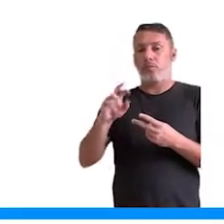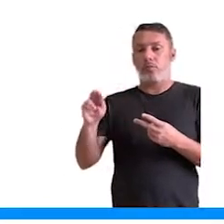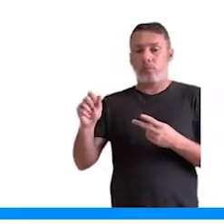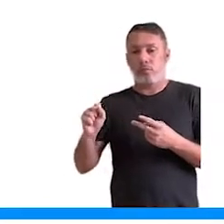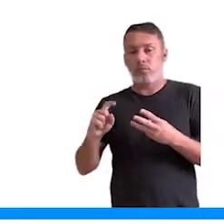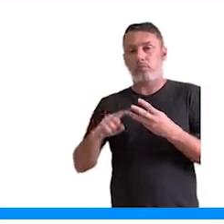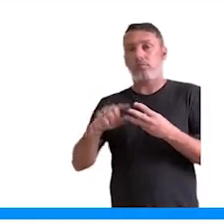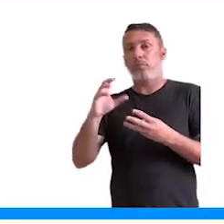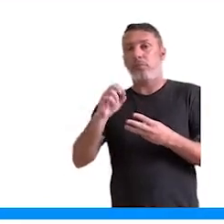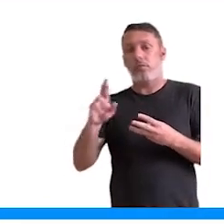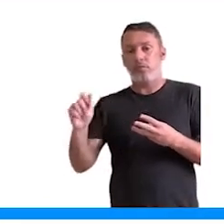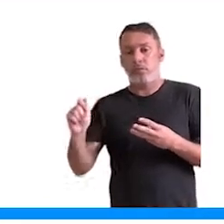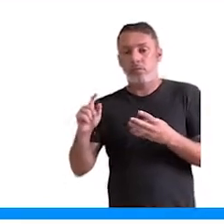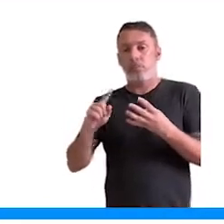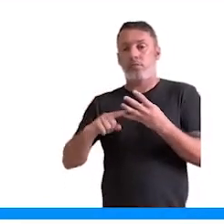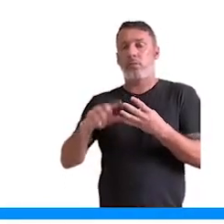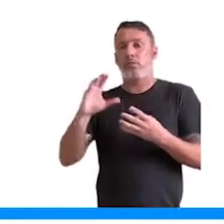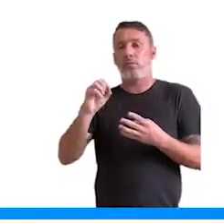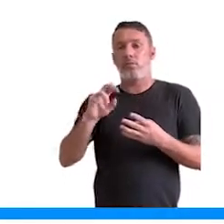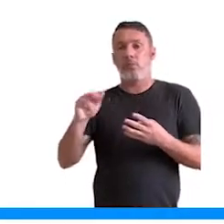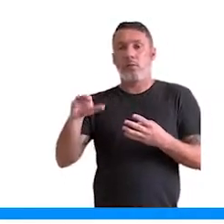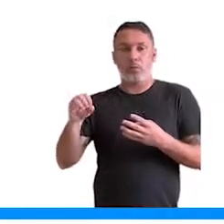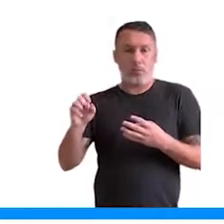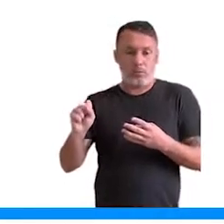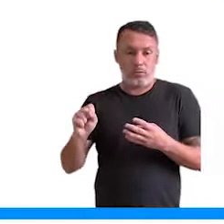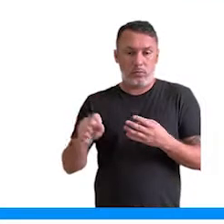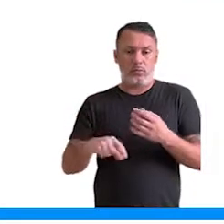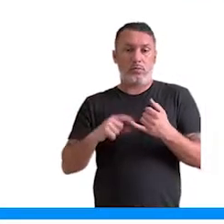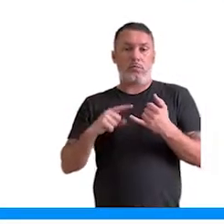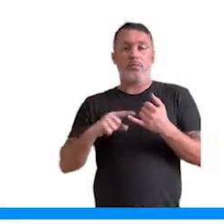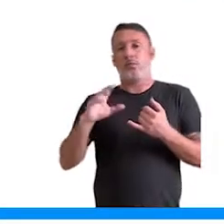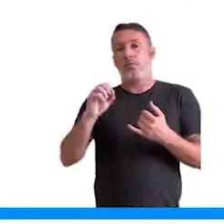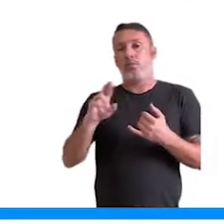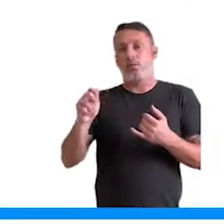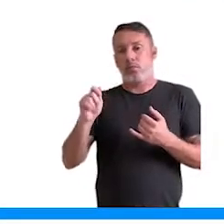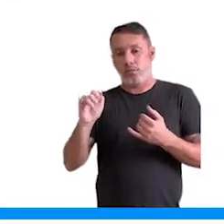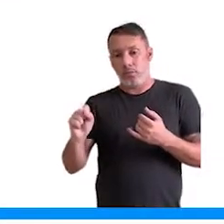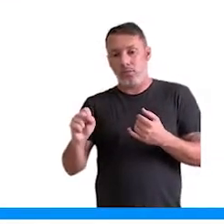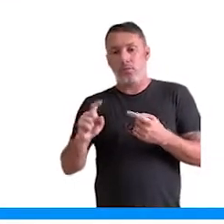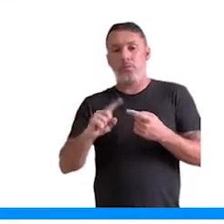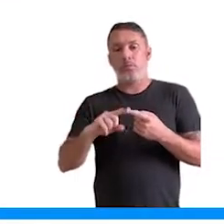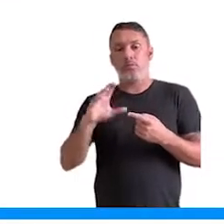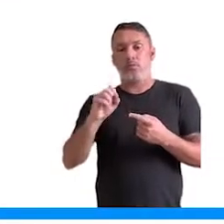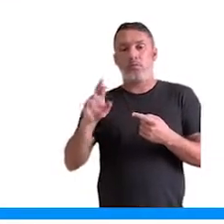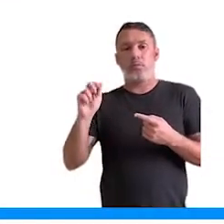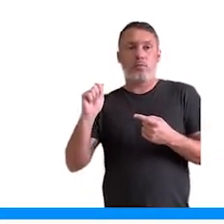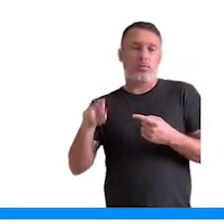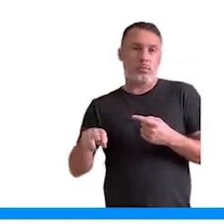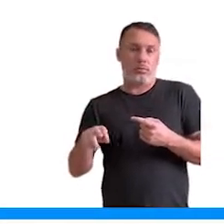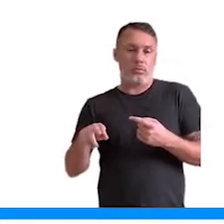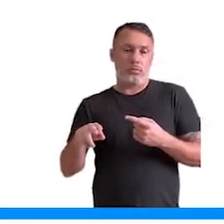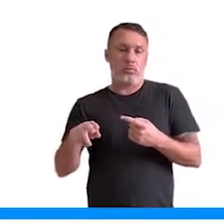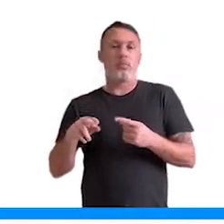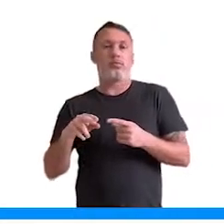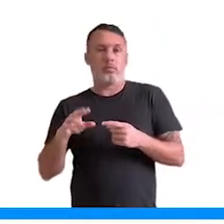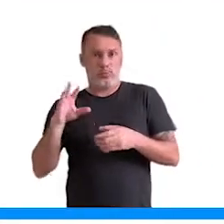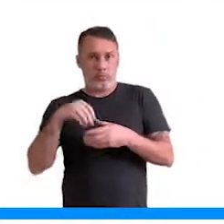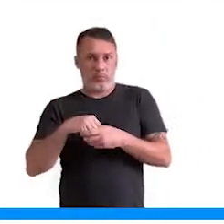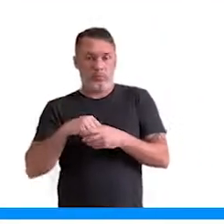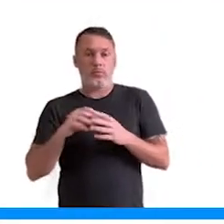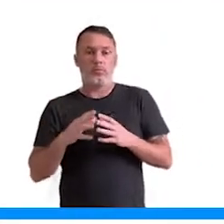tu corras, que ele, usted corra. Que nosotros corramos, que vosotros corrais, que